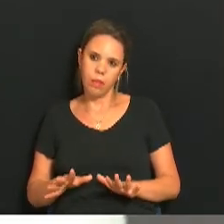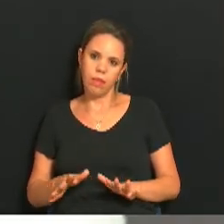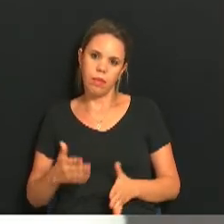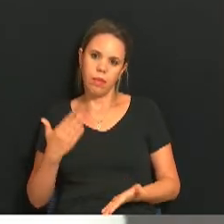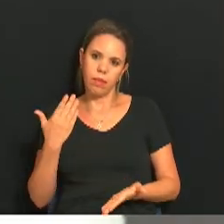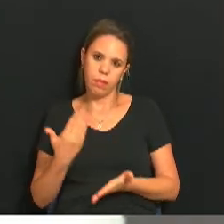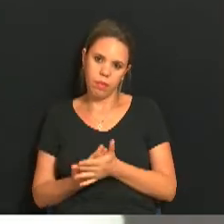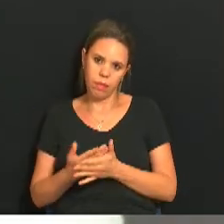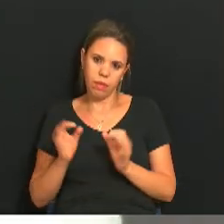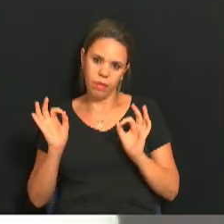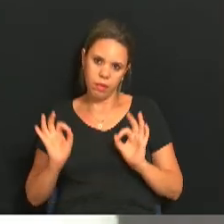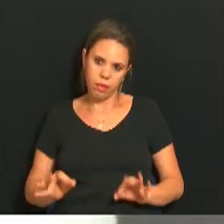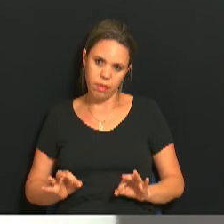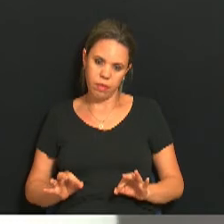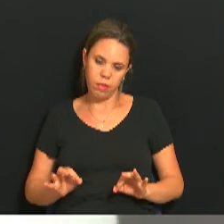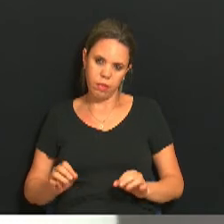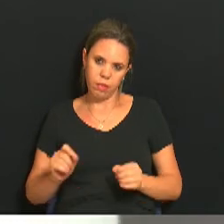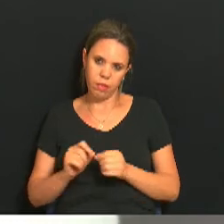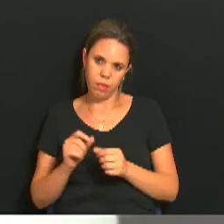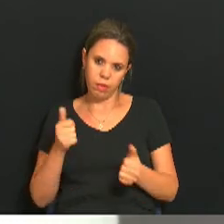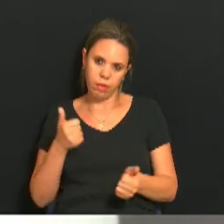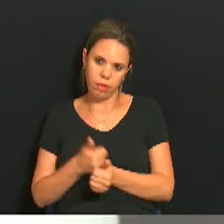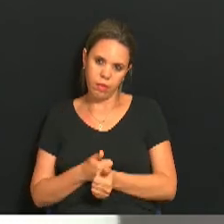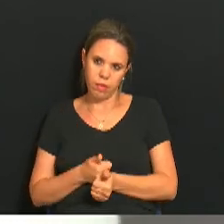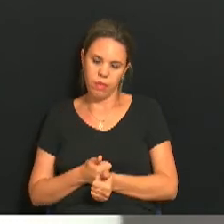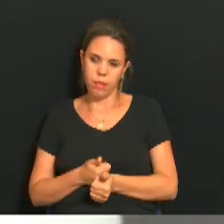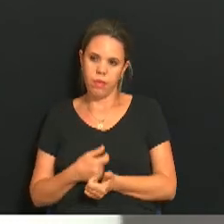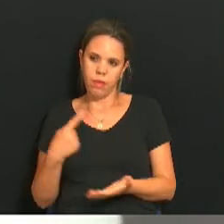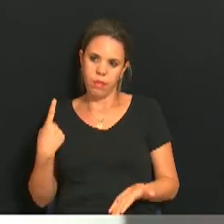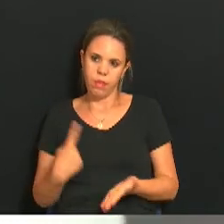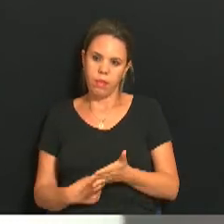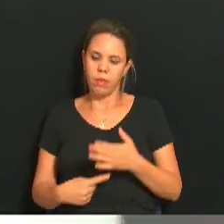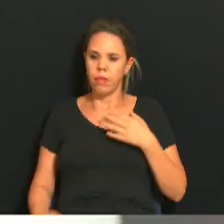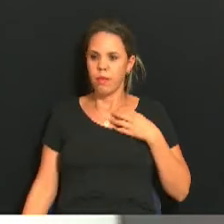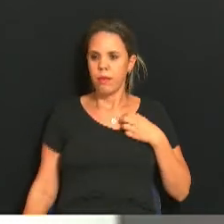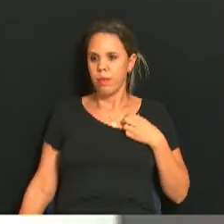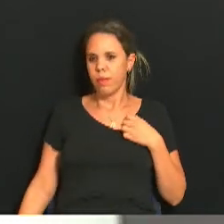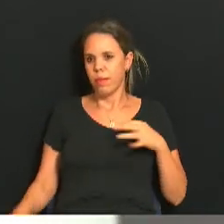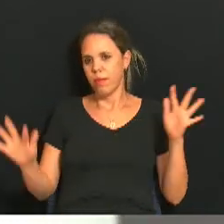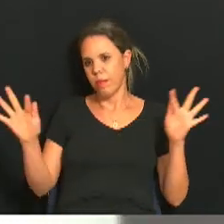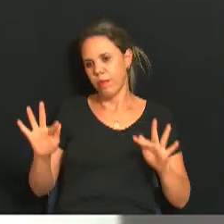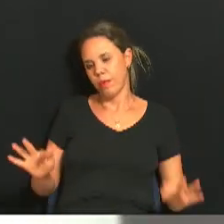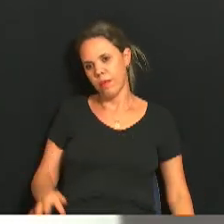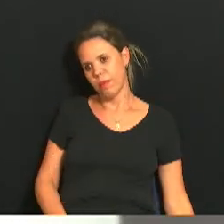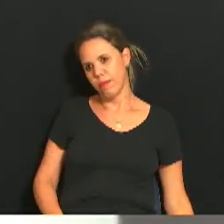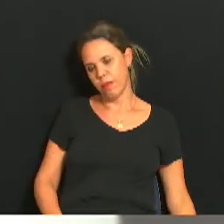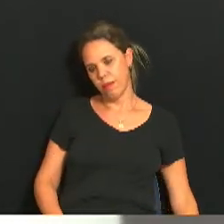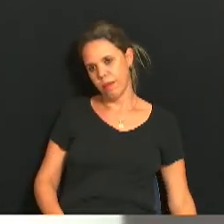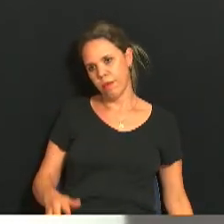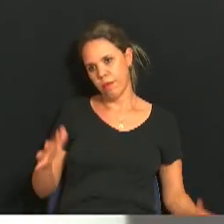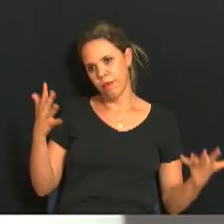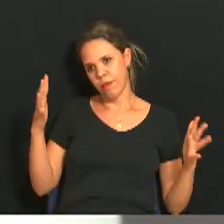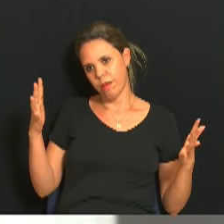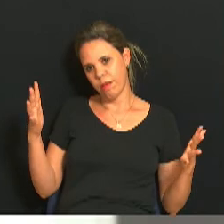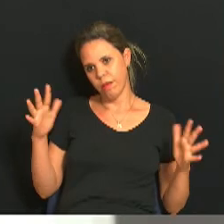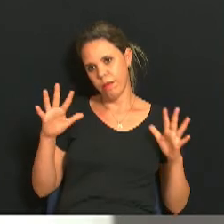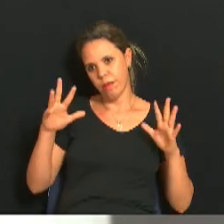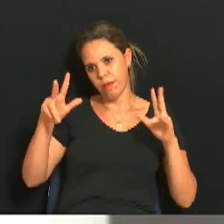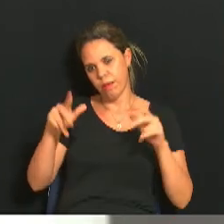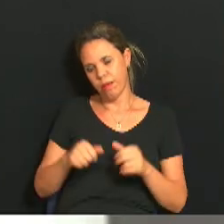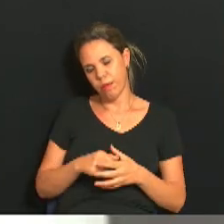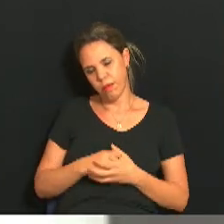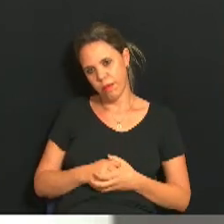acredito que isso vai ser feito em breve em conta comigo para isso é muito feliz mesmo parabéns Vinícius Parabéns